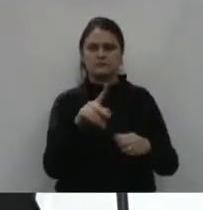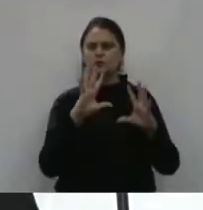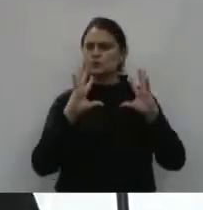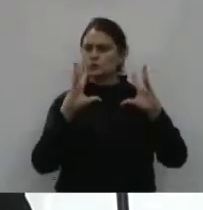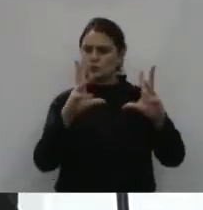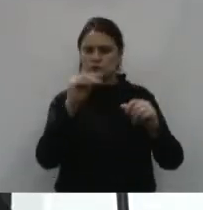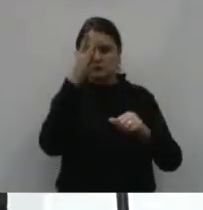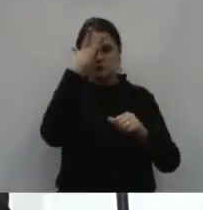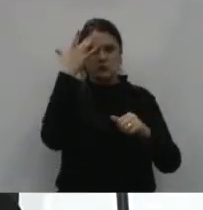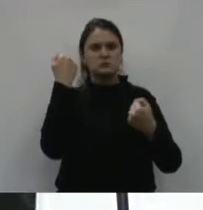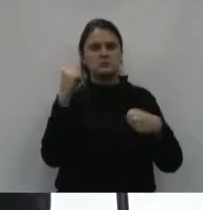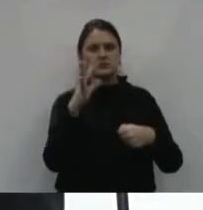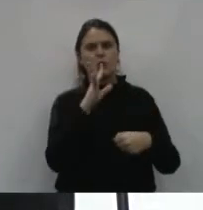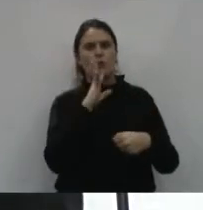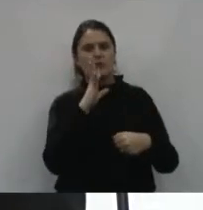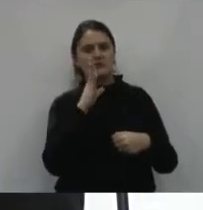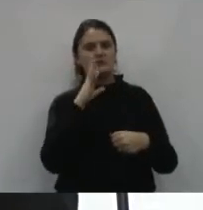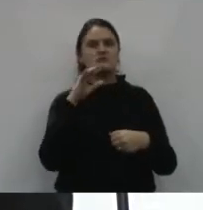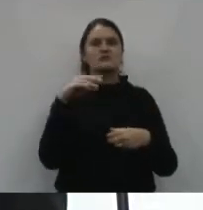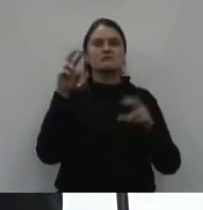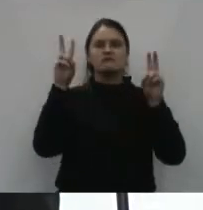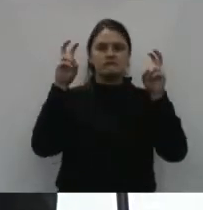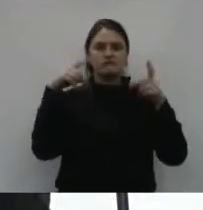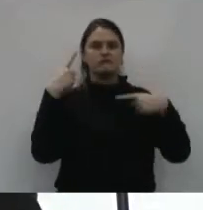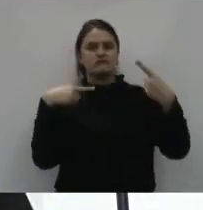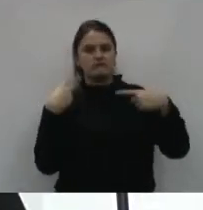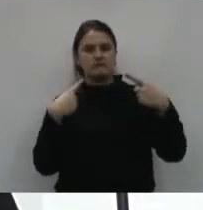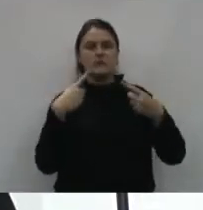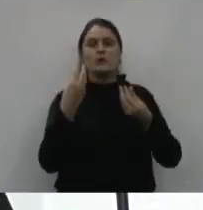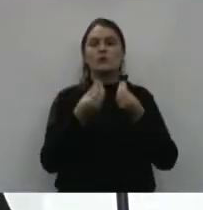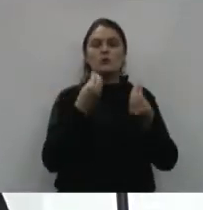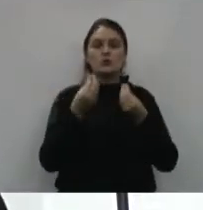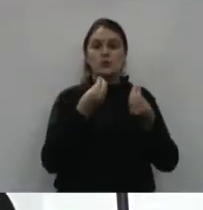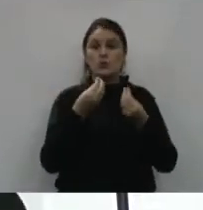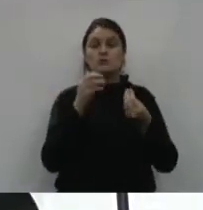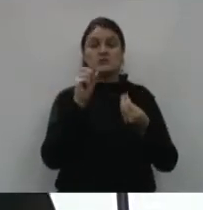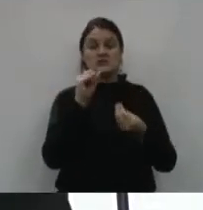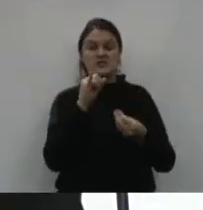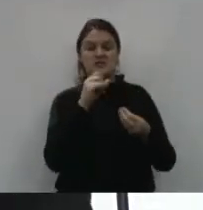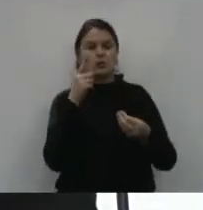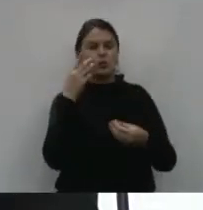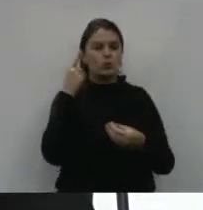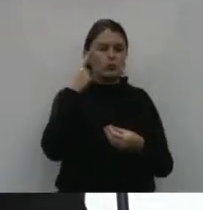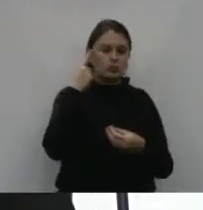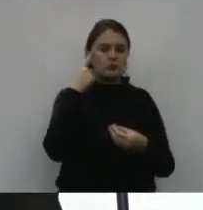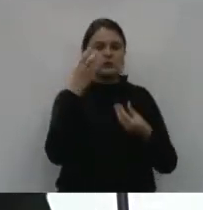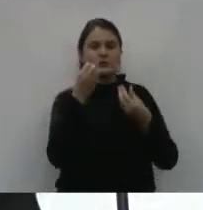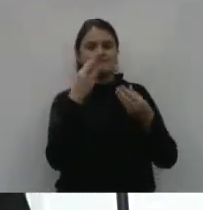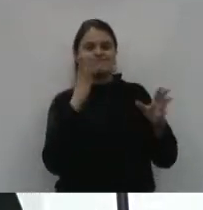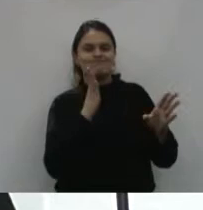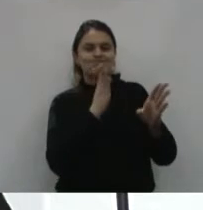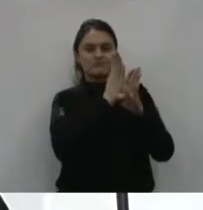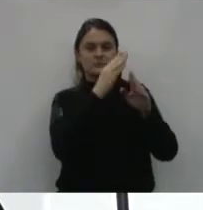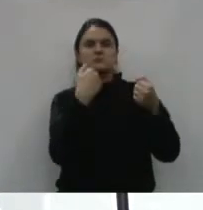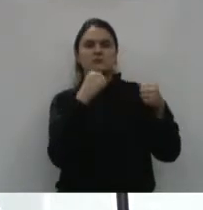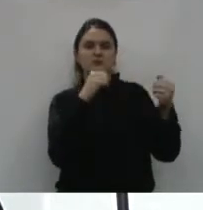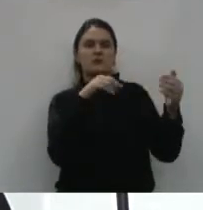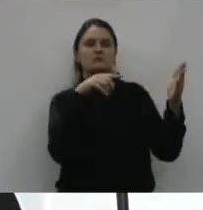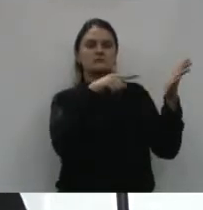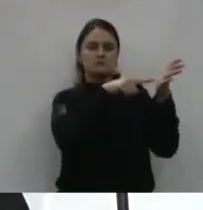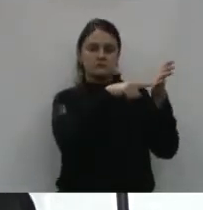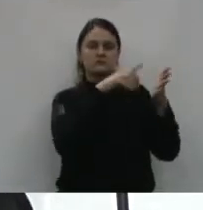e todo mundo ter uma base quando algum indício surgir comunicar à autoridade competente é o conselho